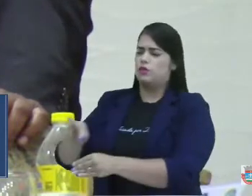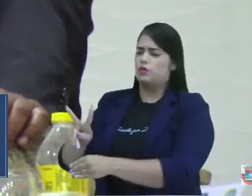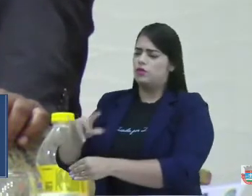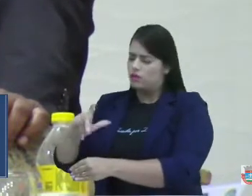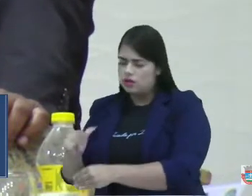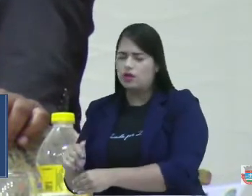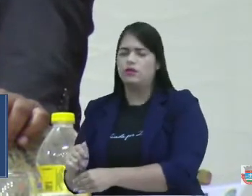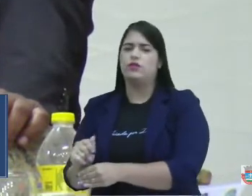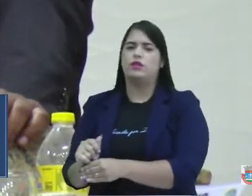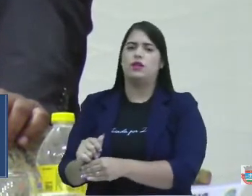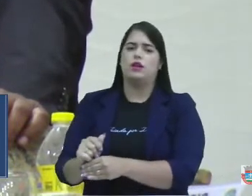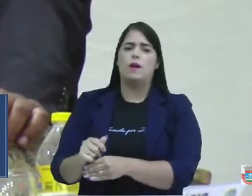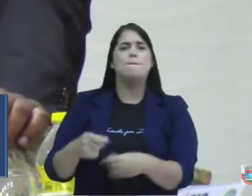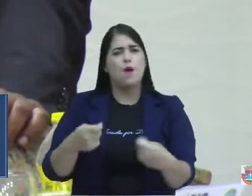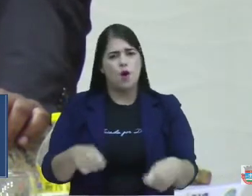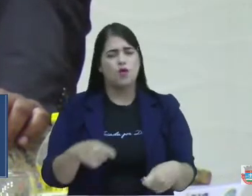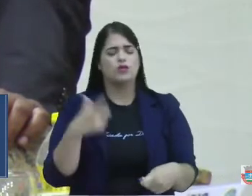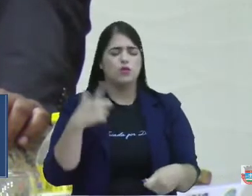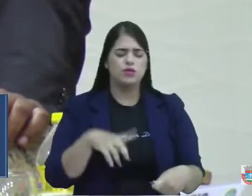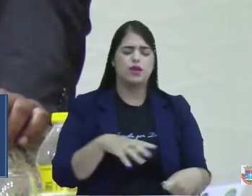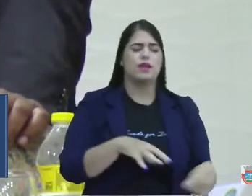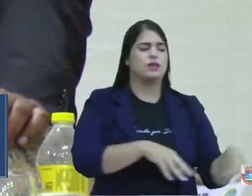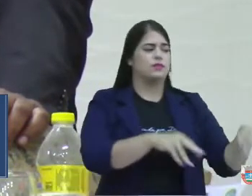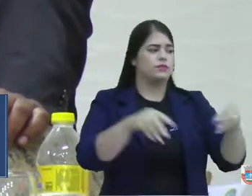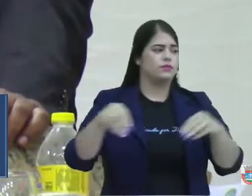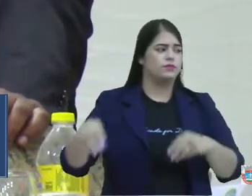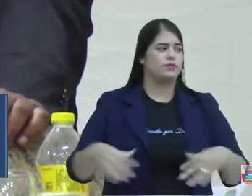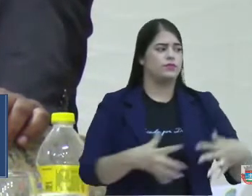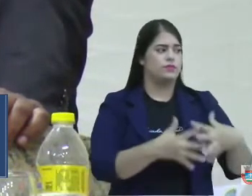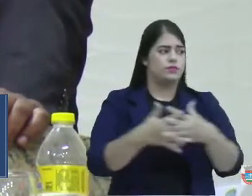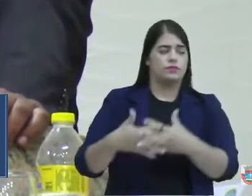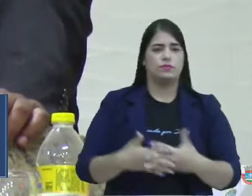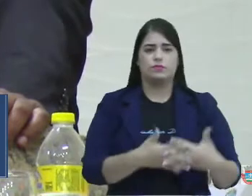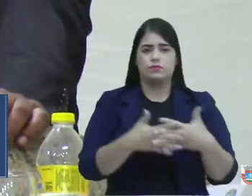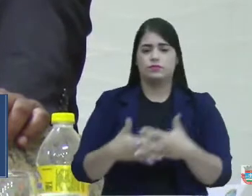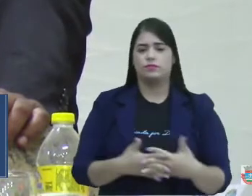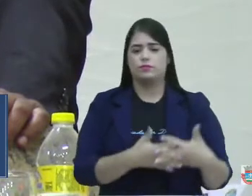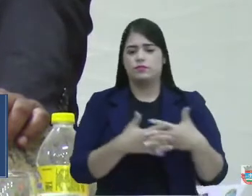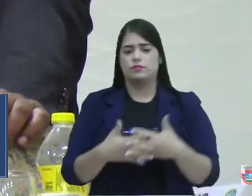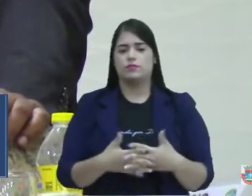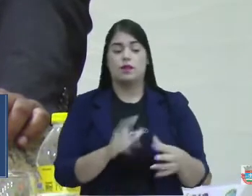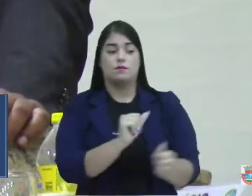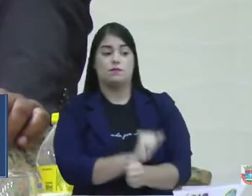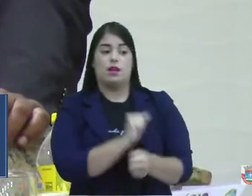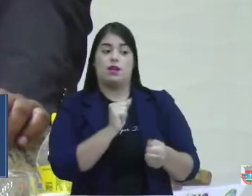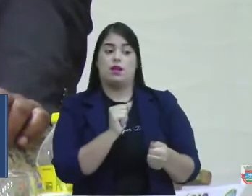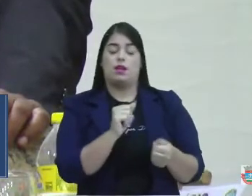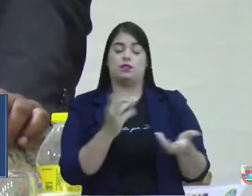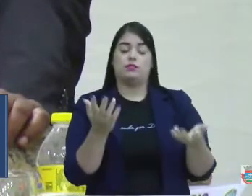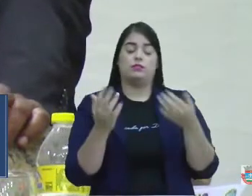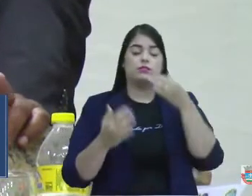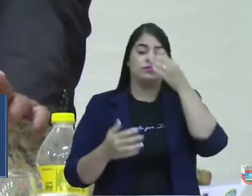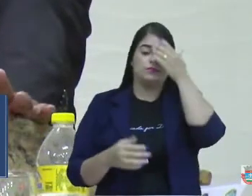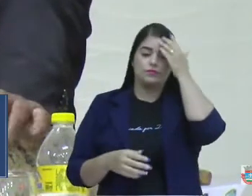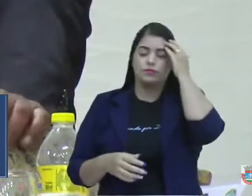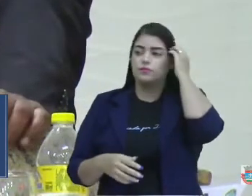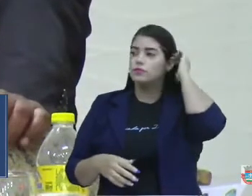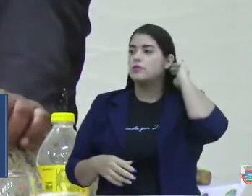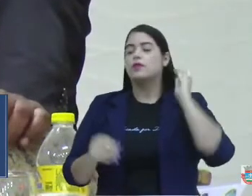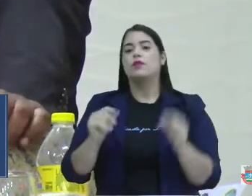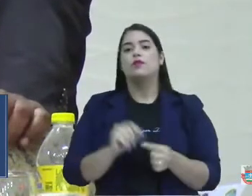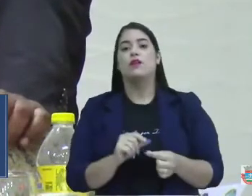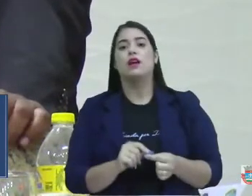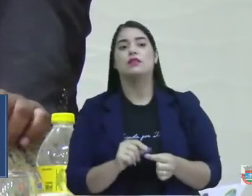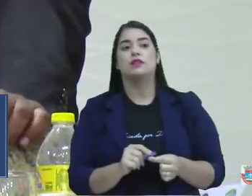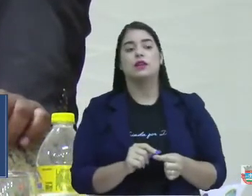dá para arar tranquilo, tranquilo. Aonde é barro, não dá para arar. E está sendo feito, o trator está lá nesse momento arando